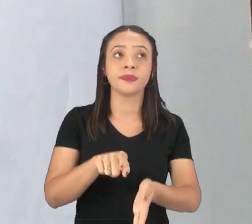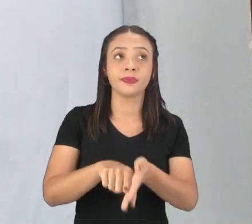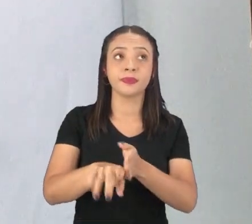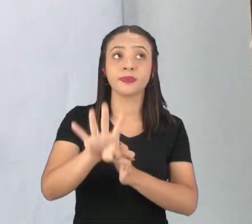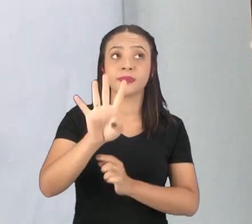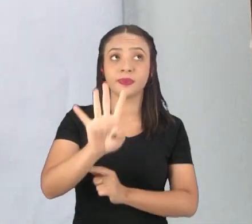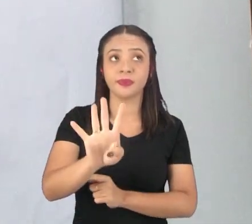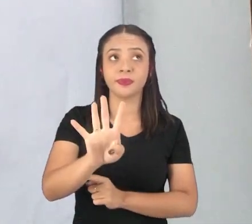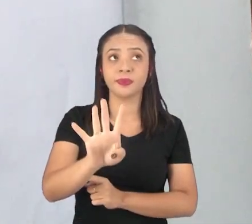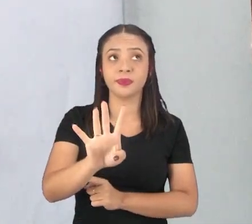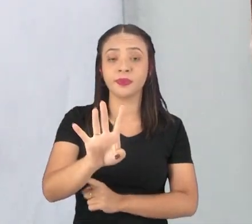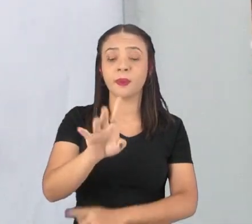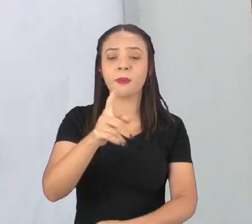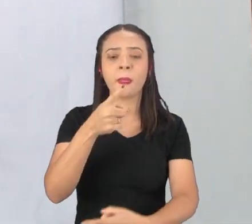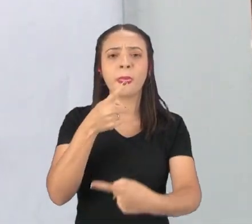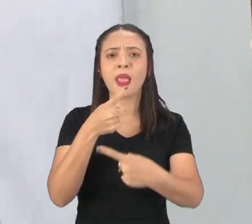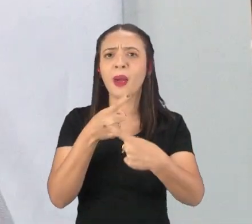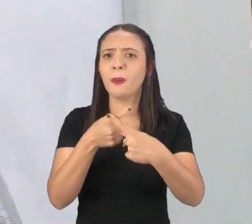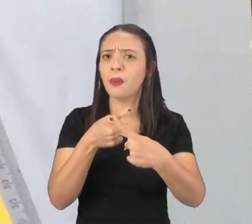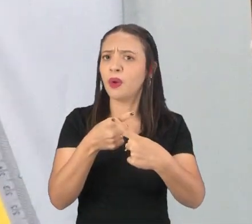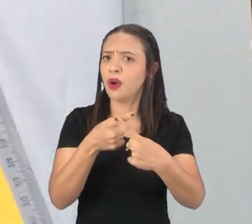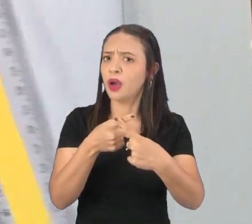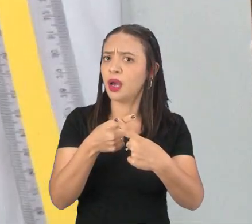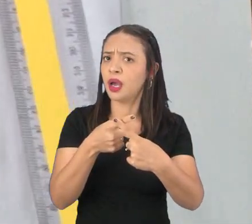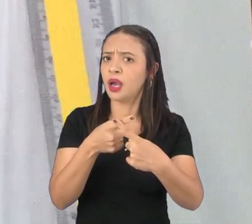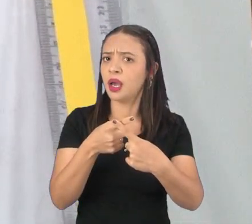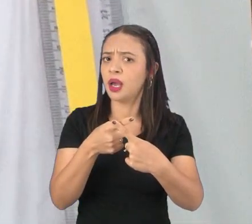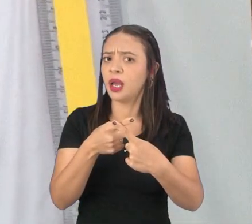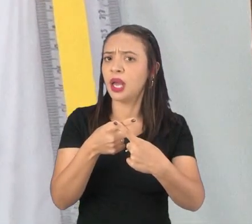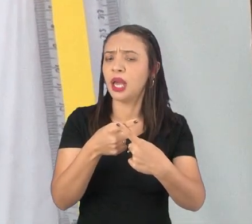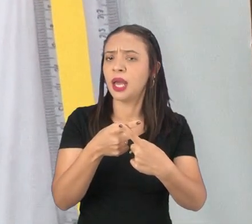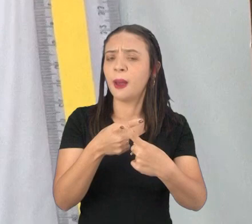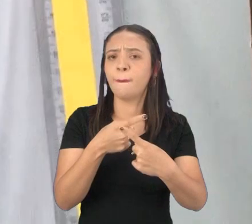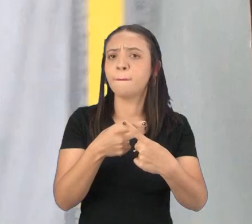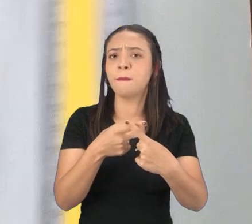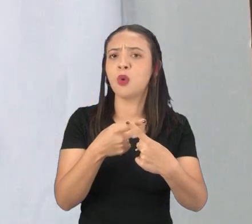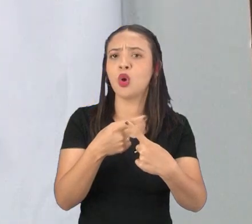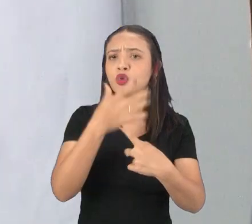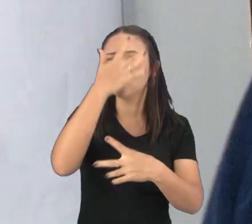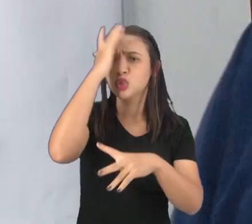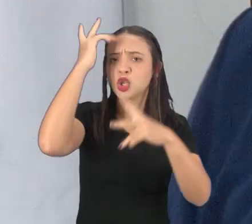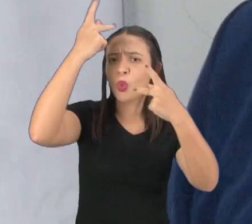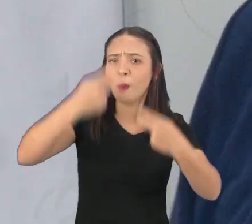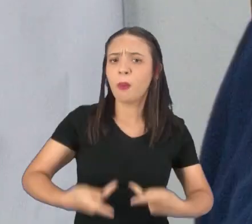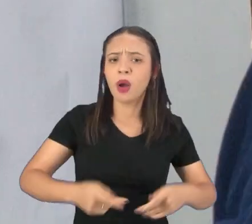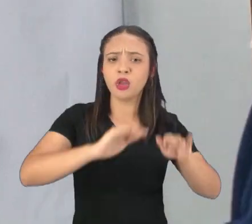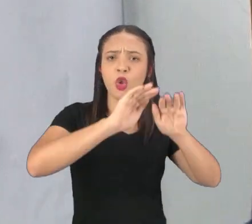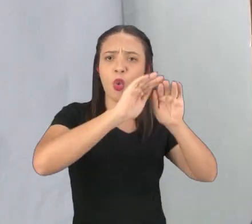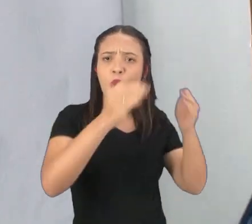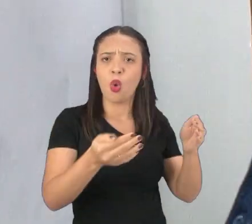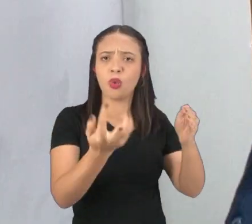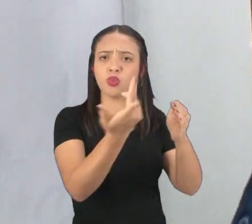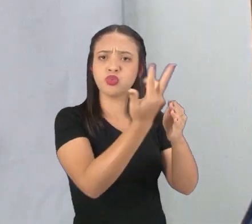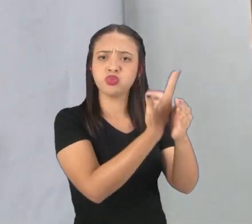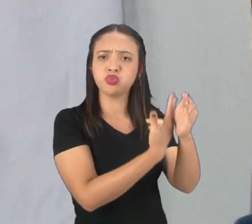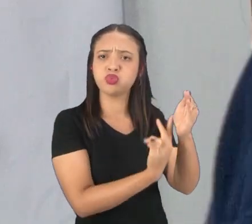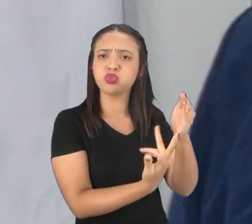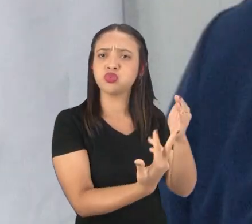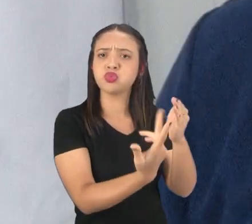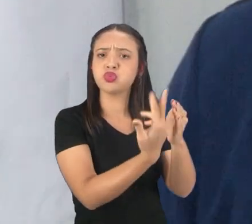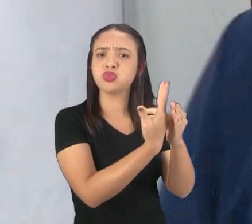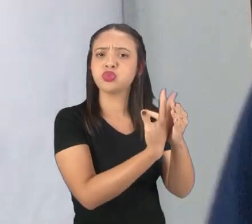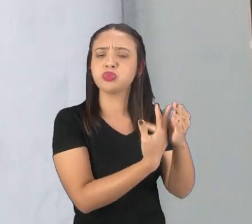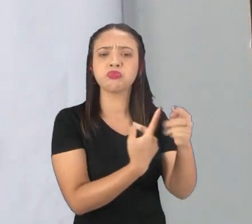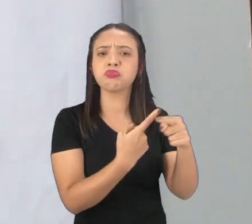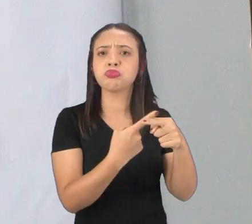ele pergunta, por que os homens deixavam desenhos nas cavernas? Por que os homens deixavam desenho na caverna? Né? Uma